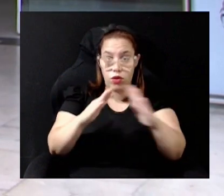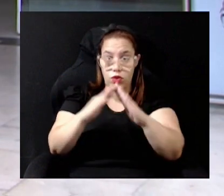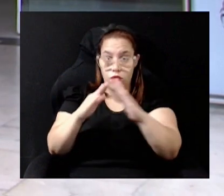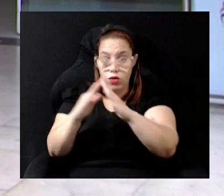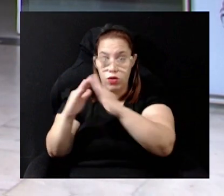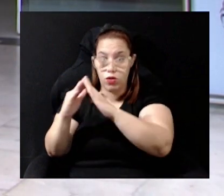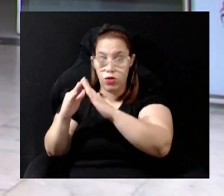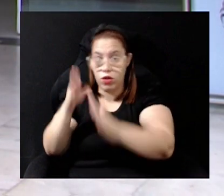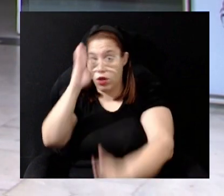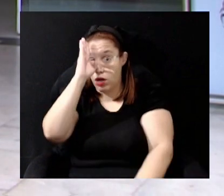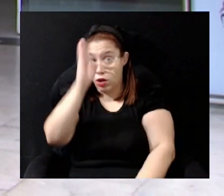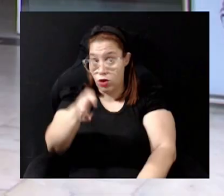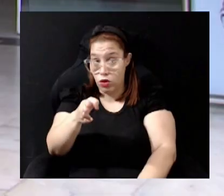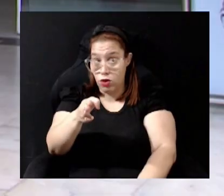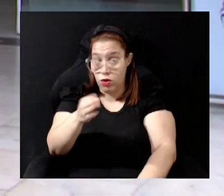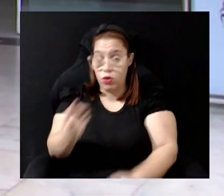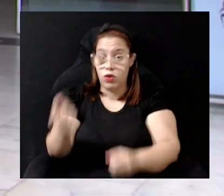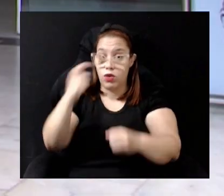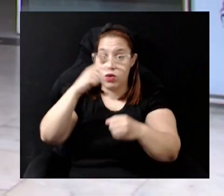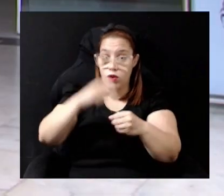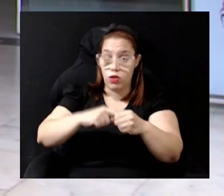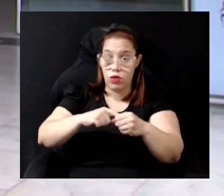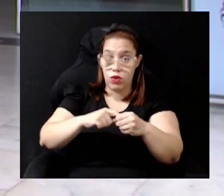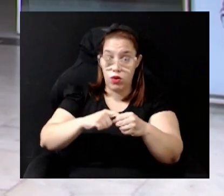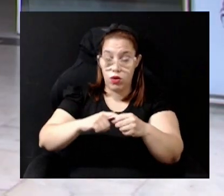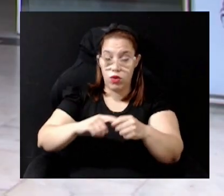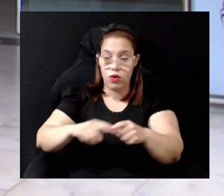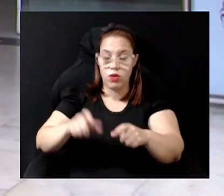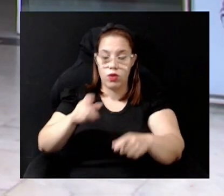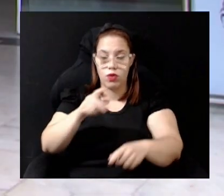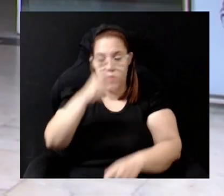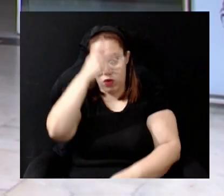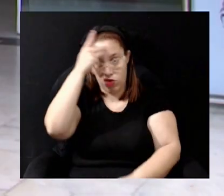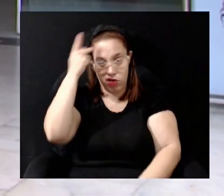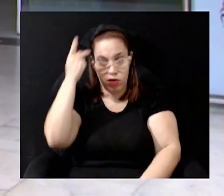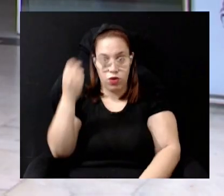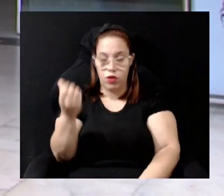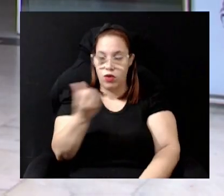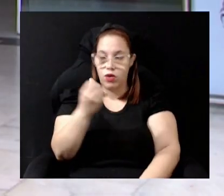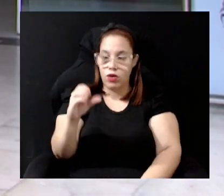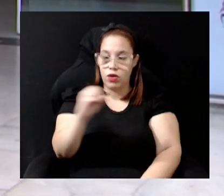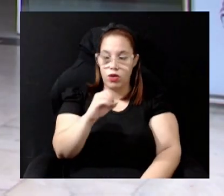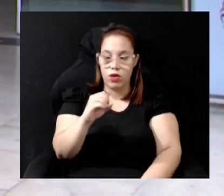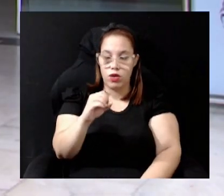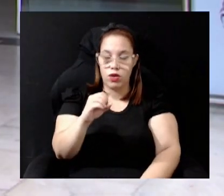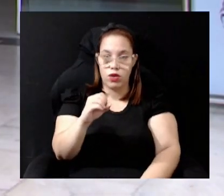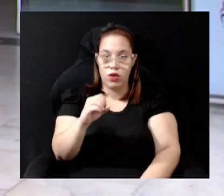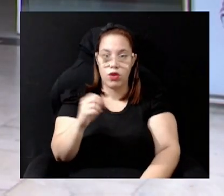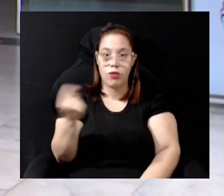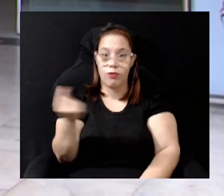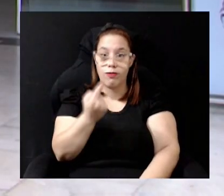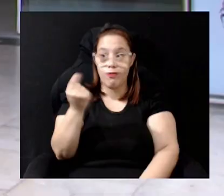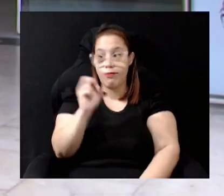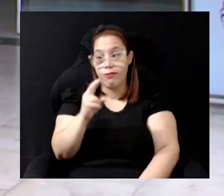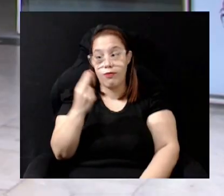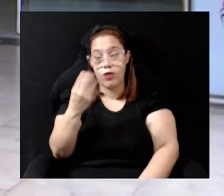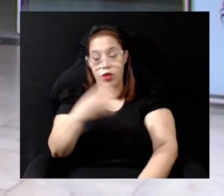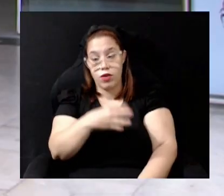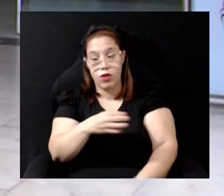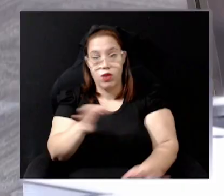gratuita voltado para pessoas idosas que têm mais de 60 anos, que são sozinhas ou que têm vínculo